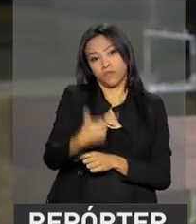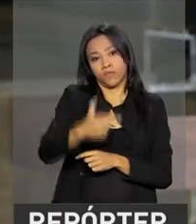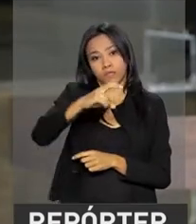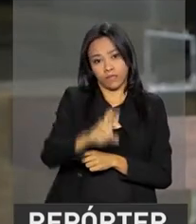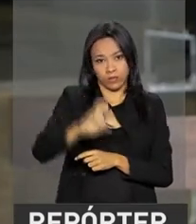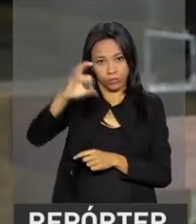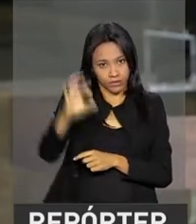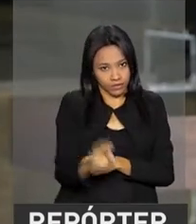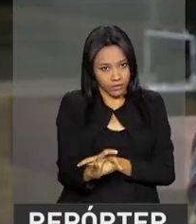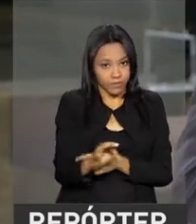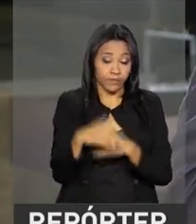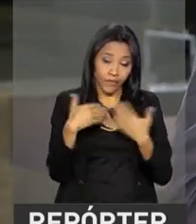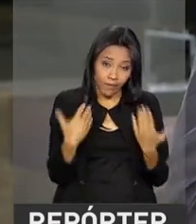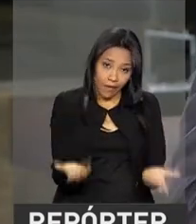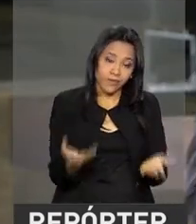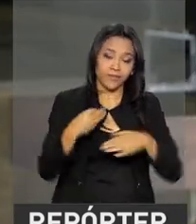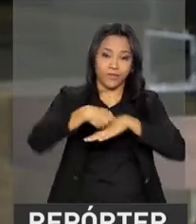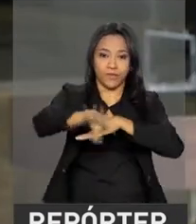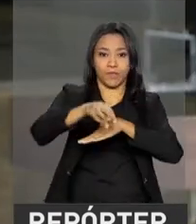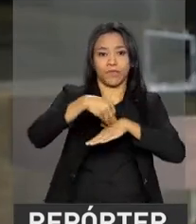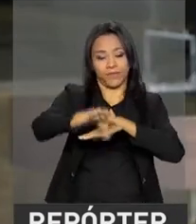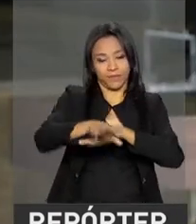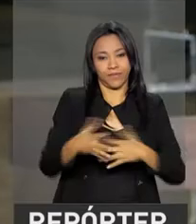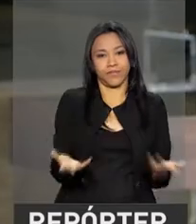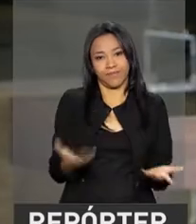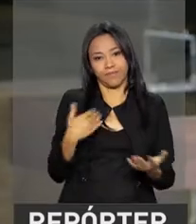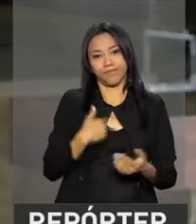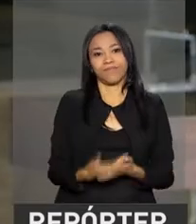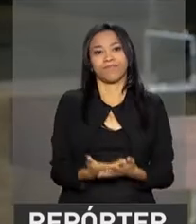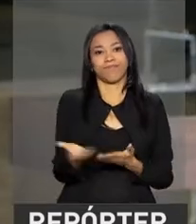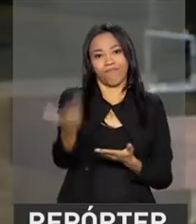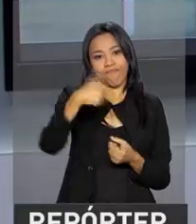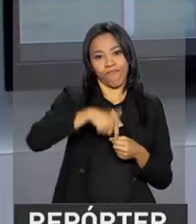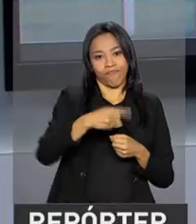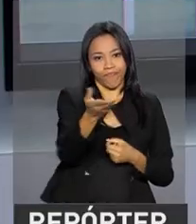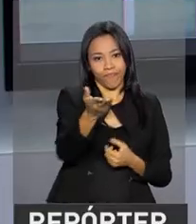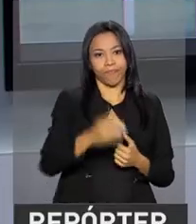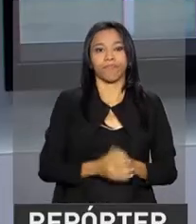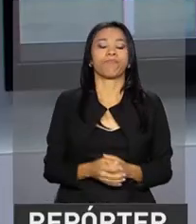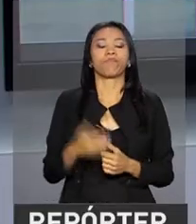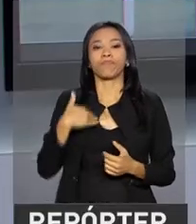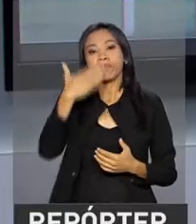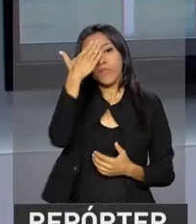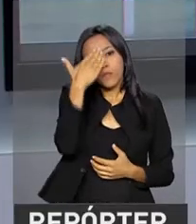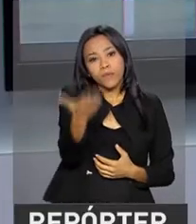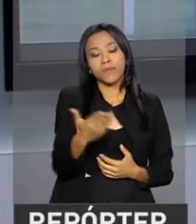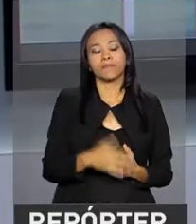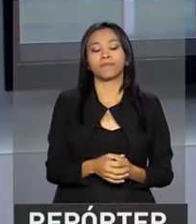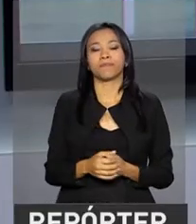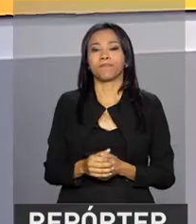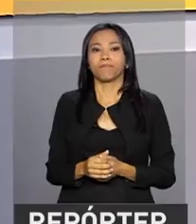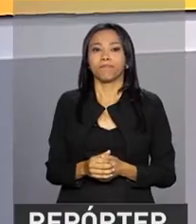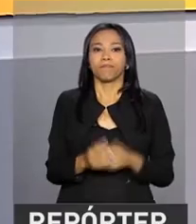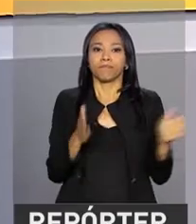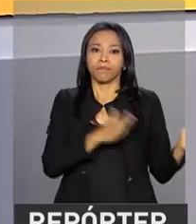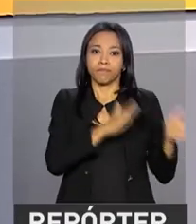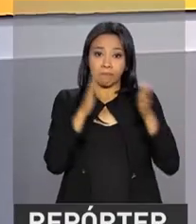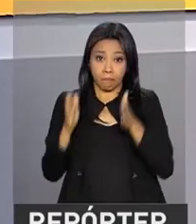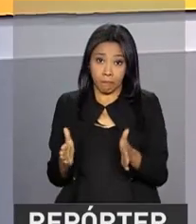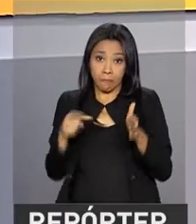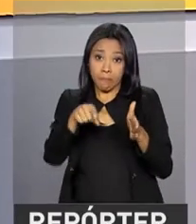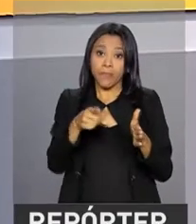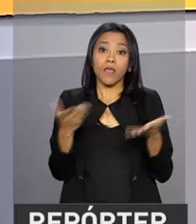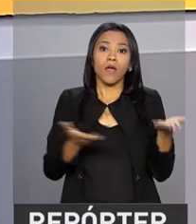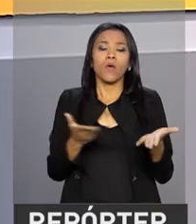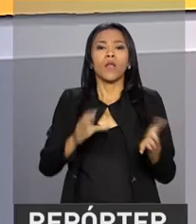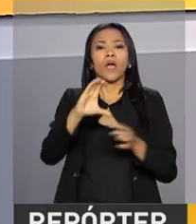8,25%. Carol, são essas informações por enquanto. Volto com você aí no estúdio. Obrigada pelas informações, João. E a estimativa